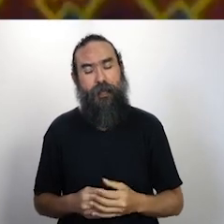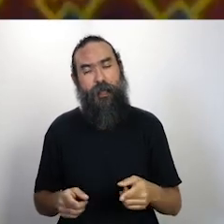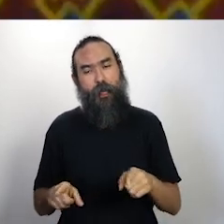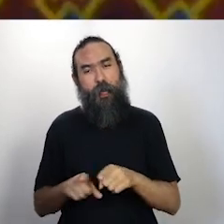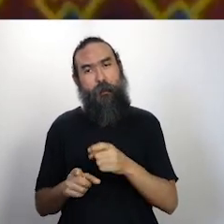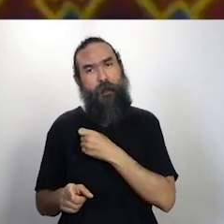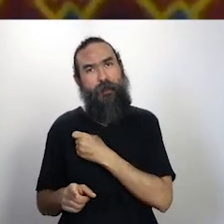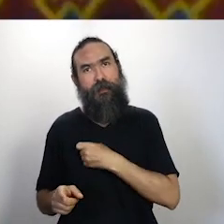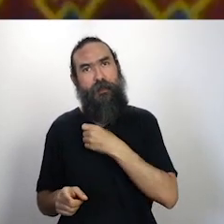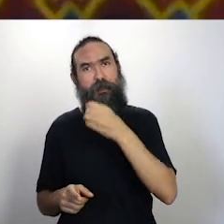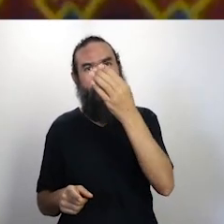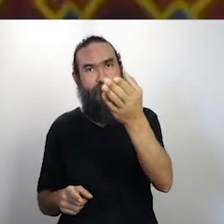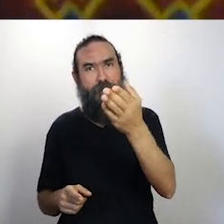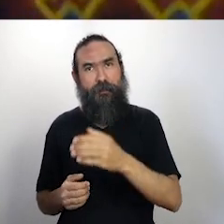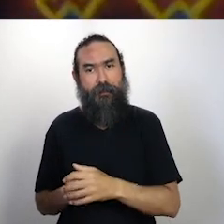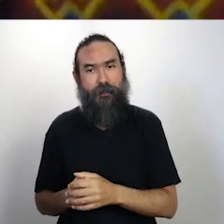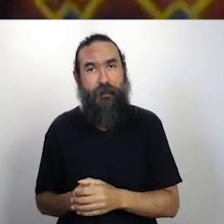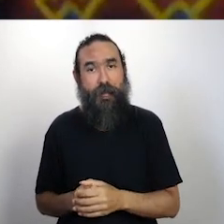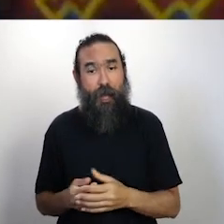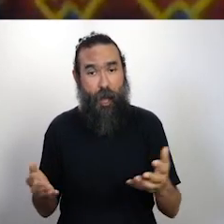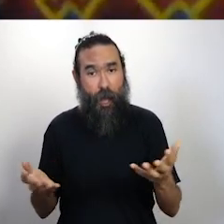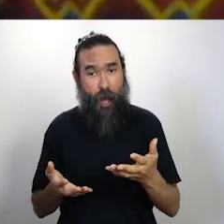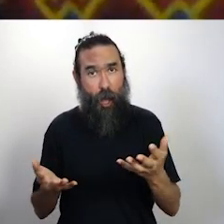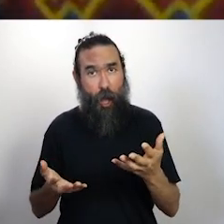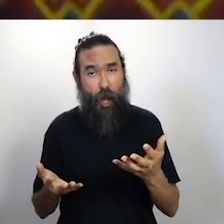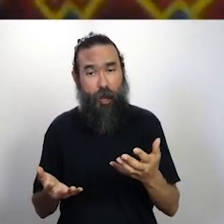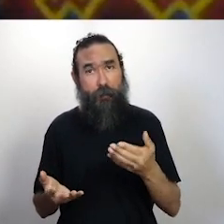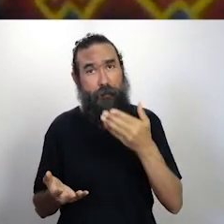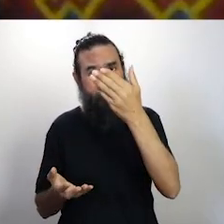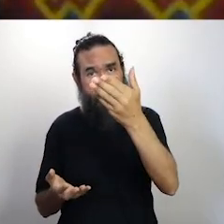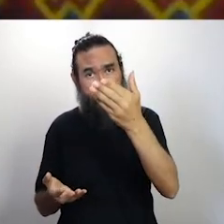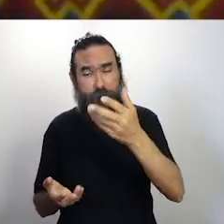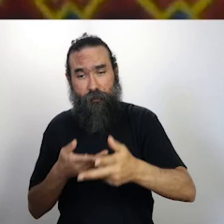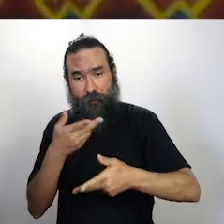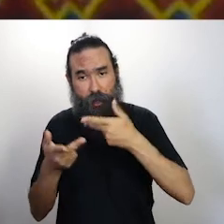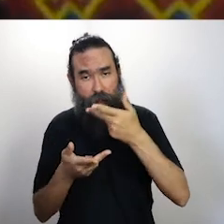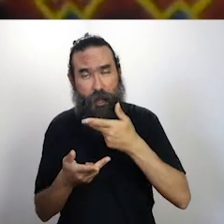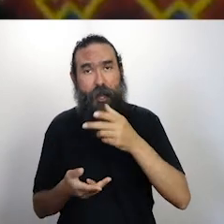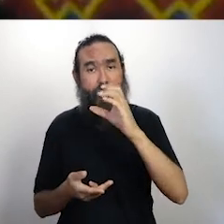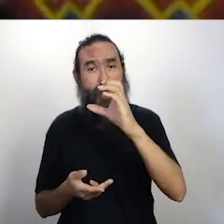saudades de você também Décio é passar agora para a Cris